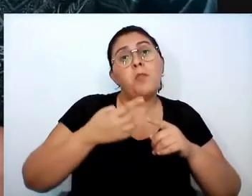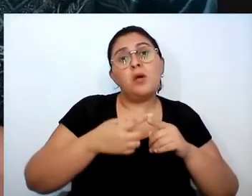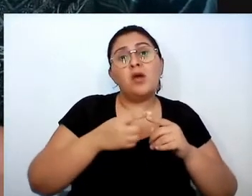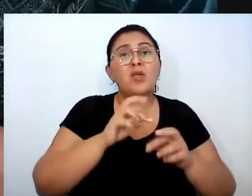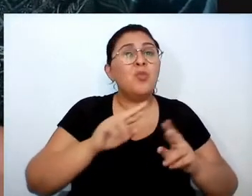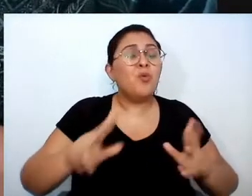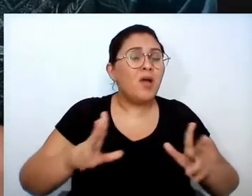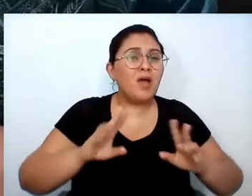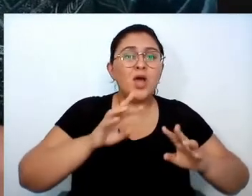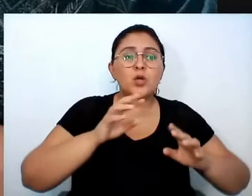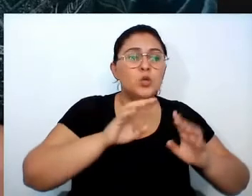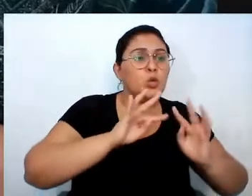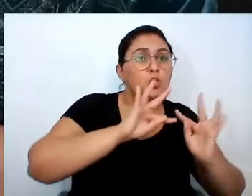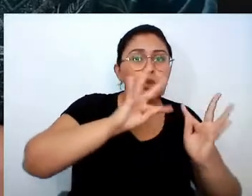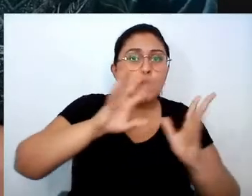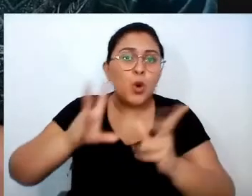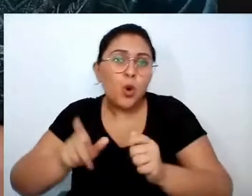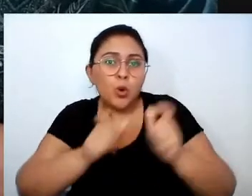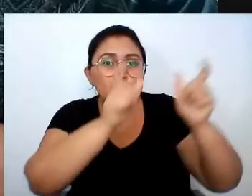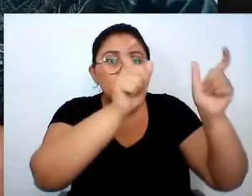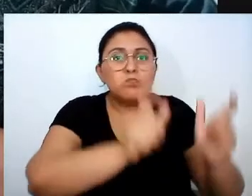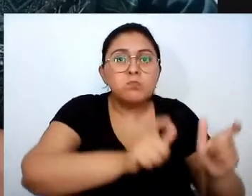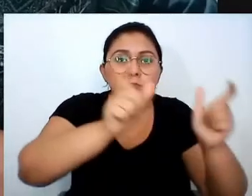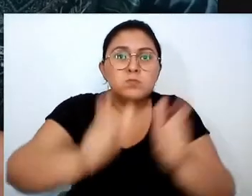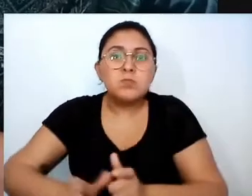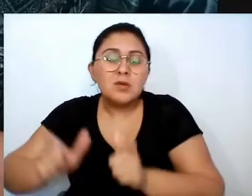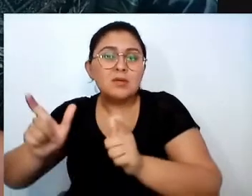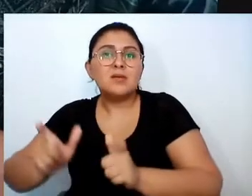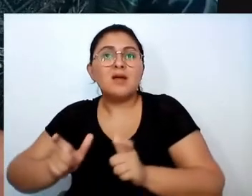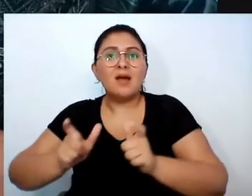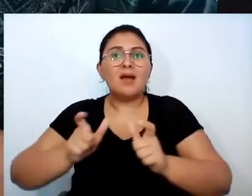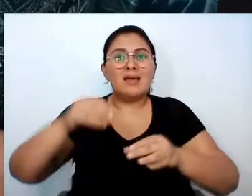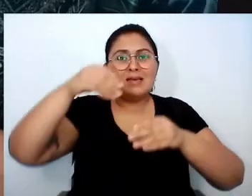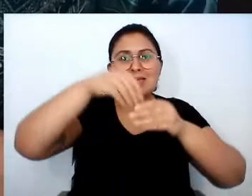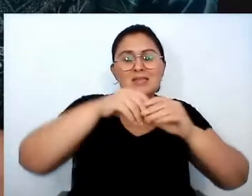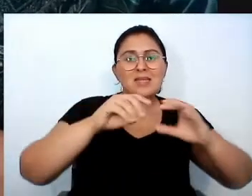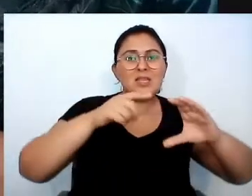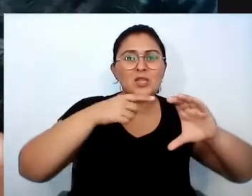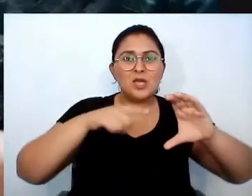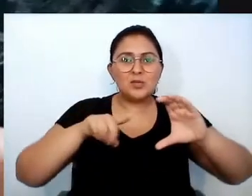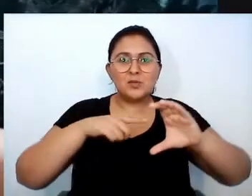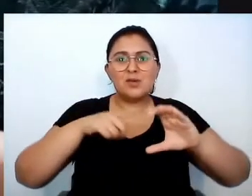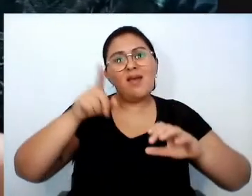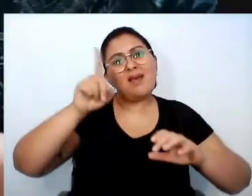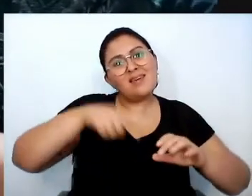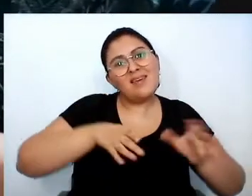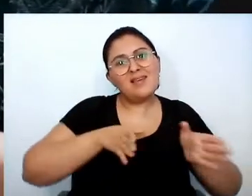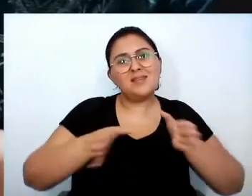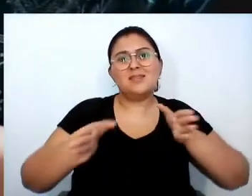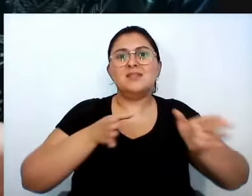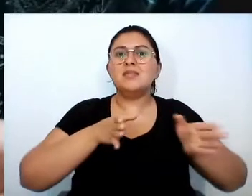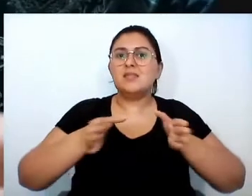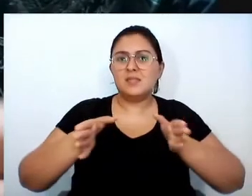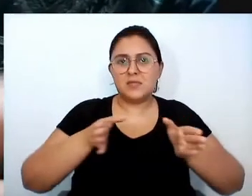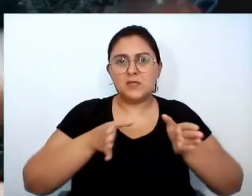peso direcional, né? Então, se a gente for se guiar pelo peso direcional, a gente não tem tanta.